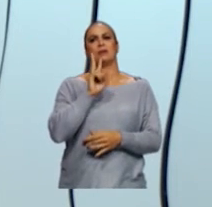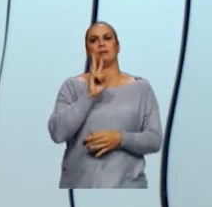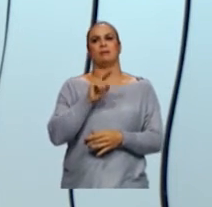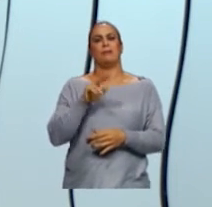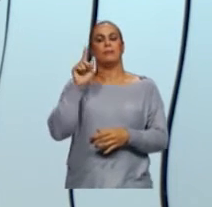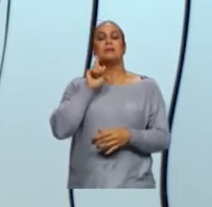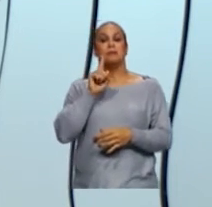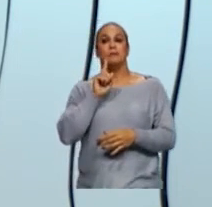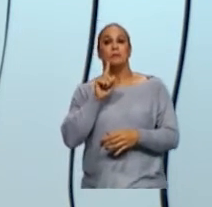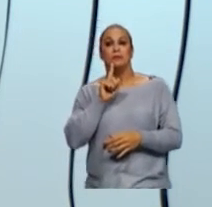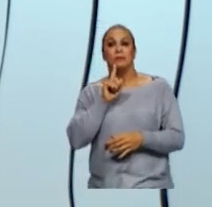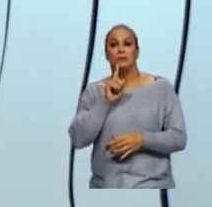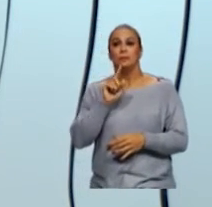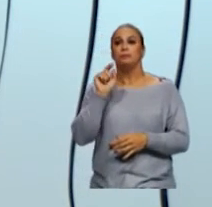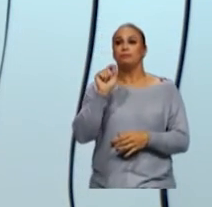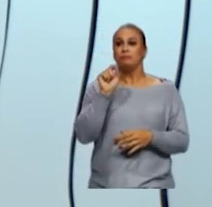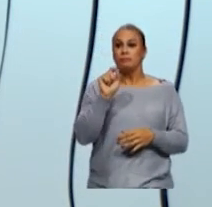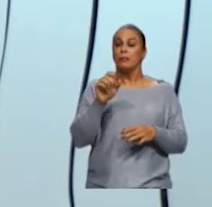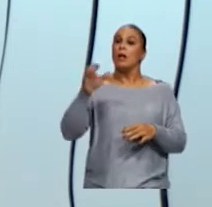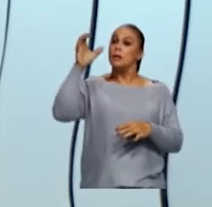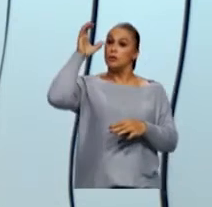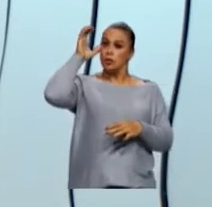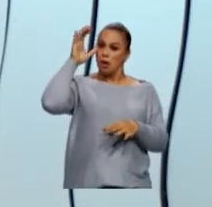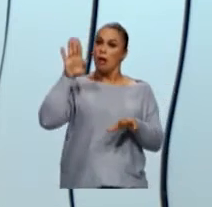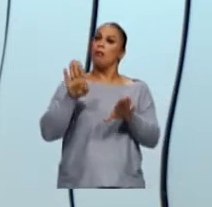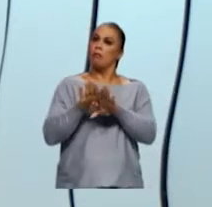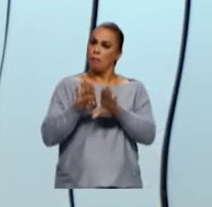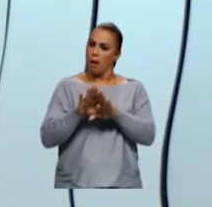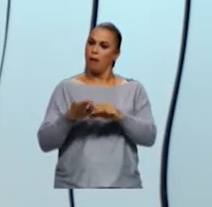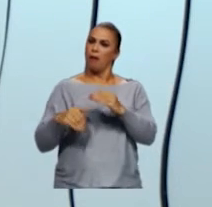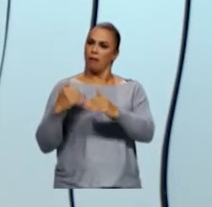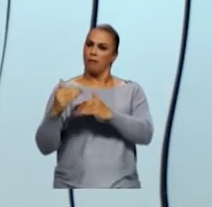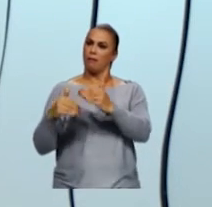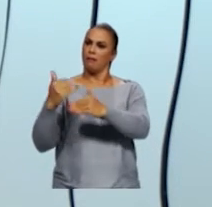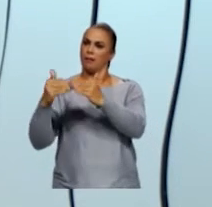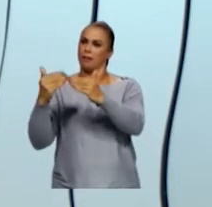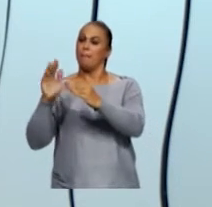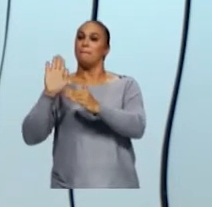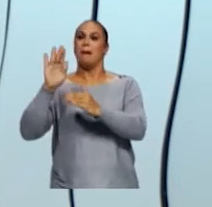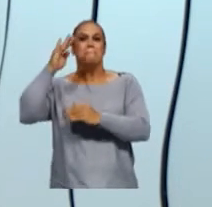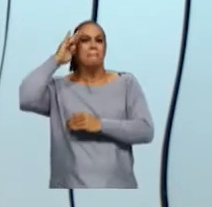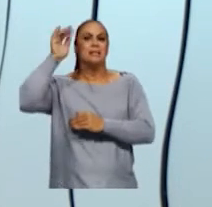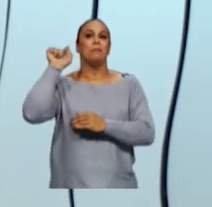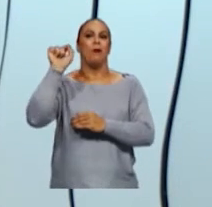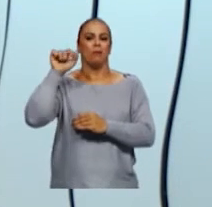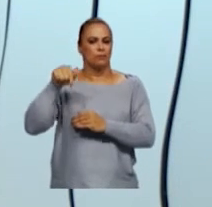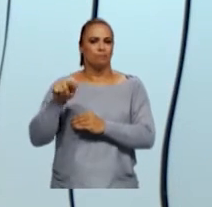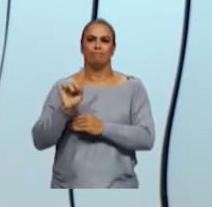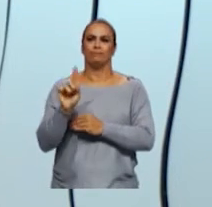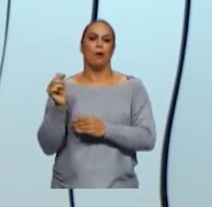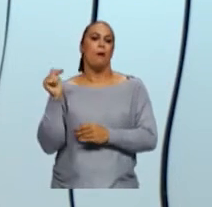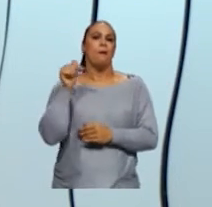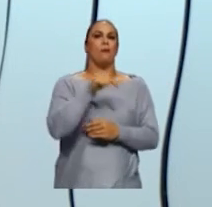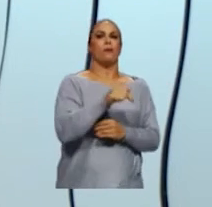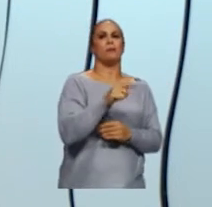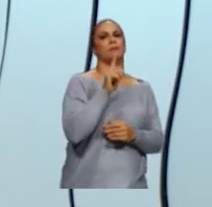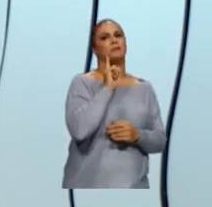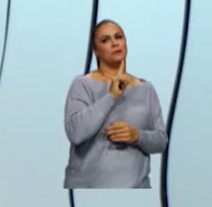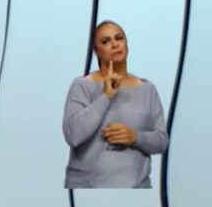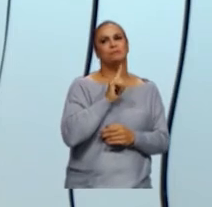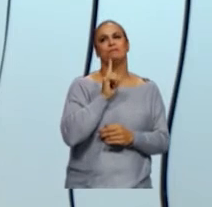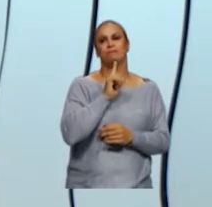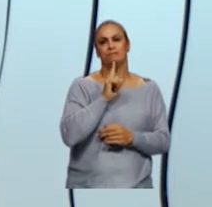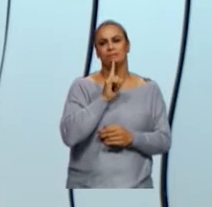industrial, mas os Estados Unidos ainda concentra essa força, né? Foram os criadores, por exemplo, do Fundo